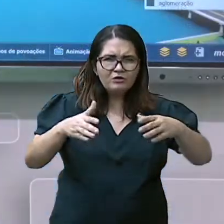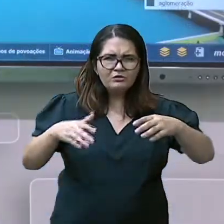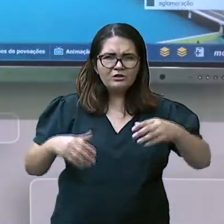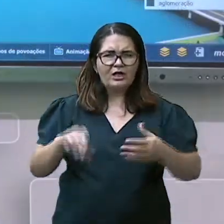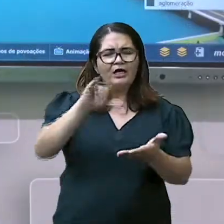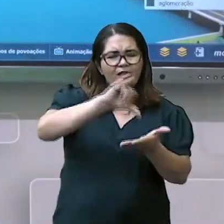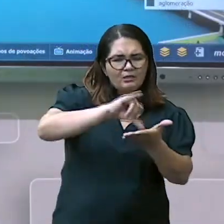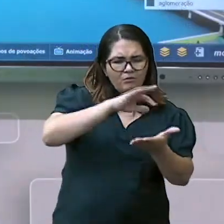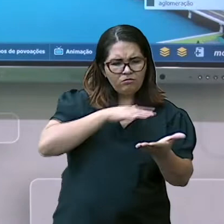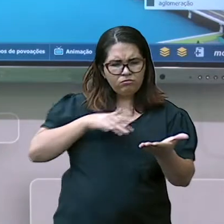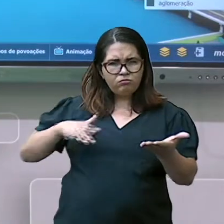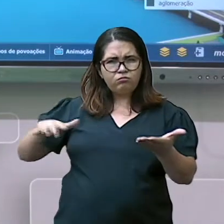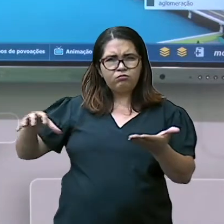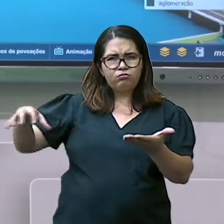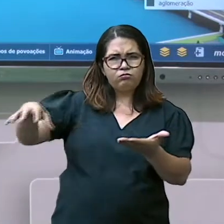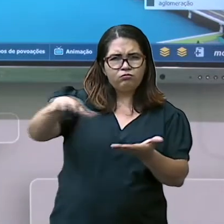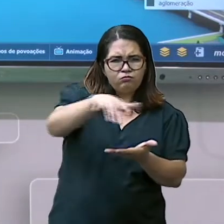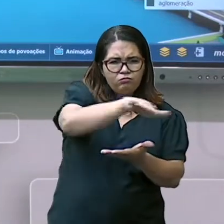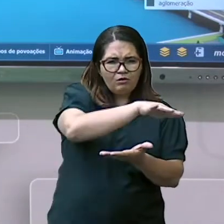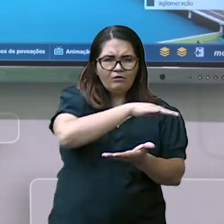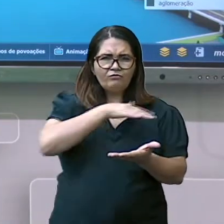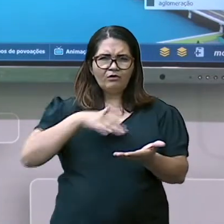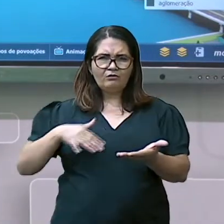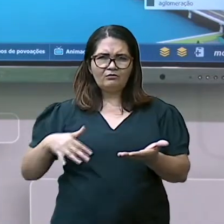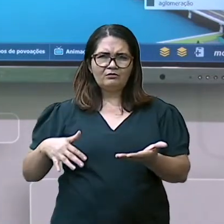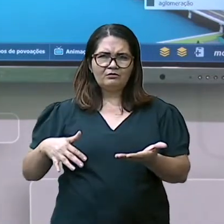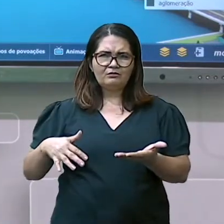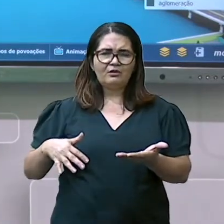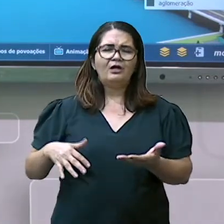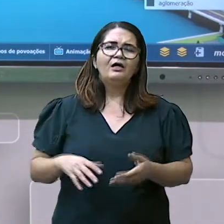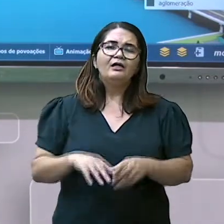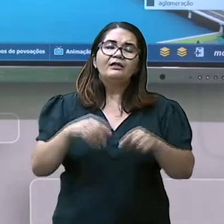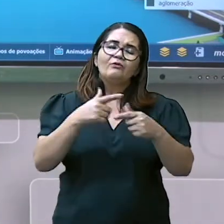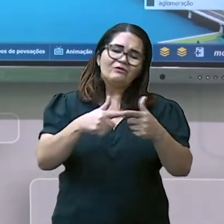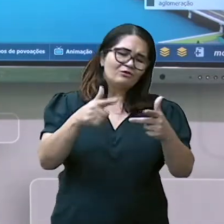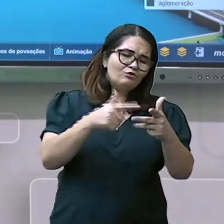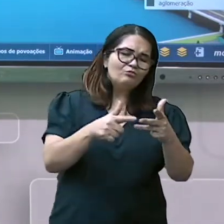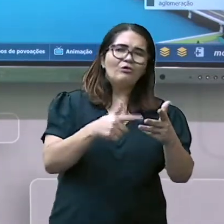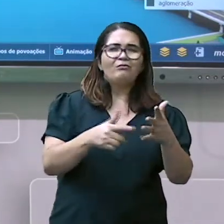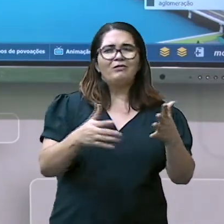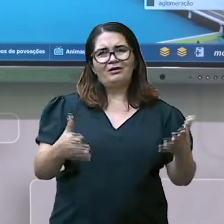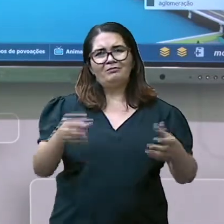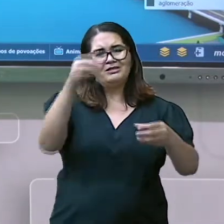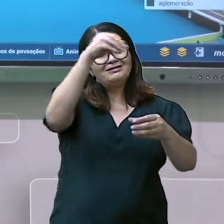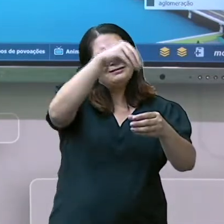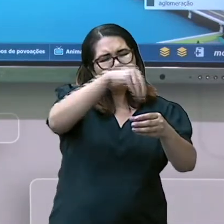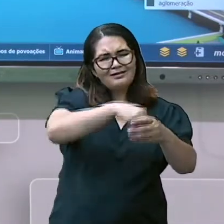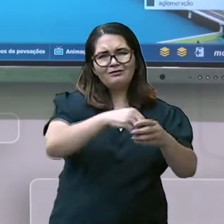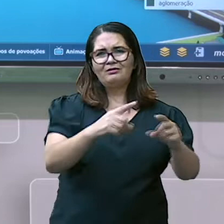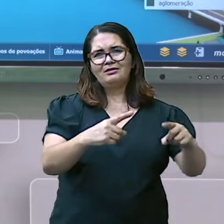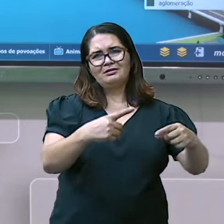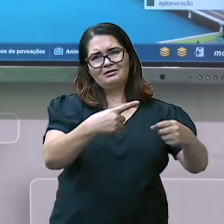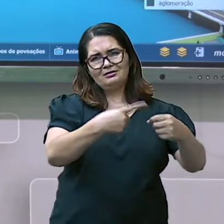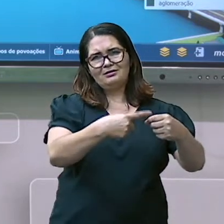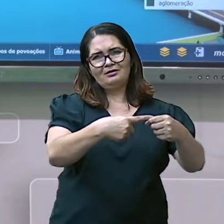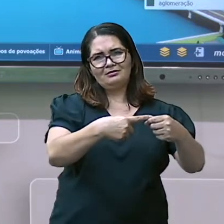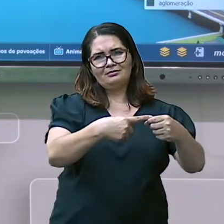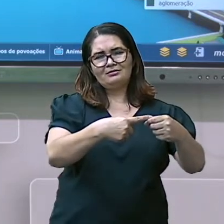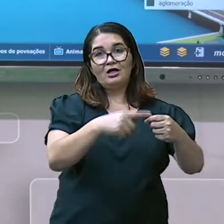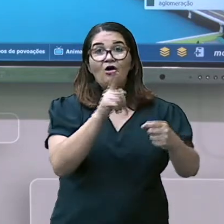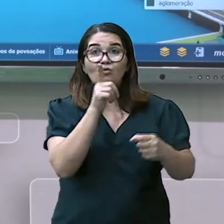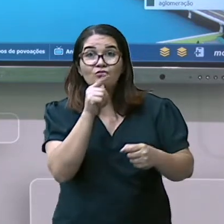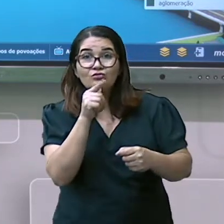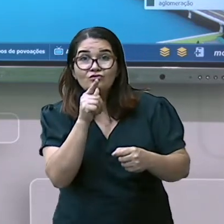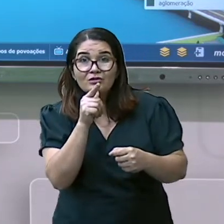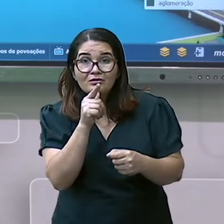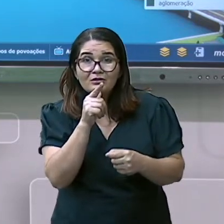aí, que é um problema sério hoje dentro das nossas cidades, os nossos rios.